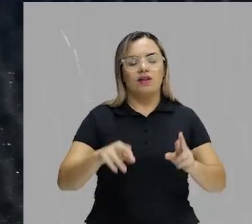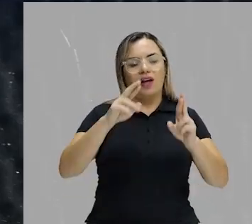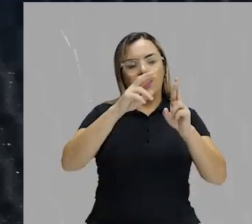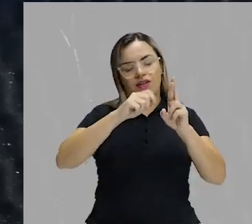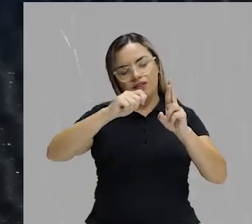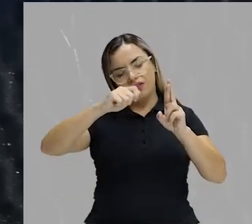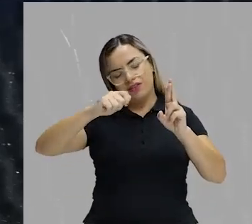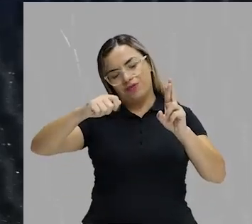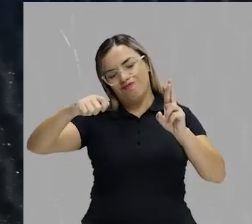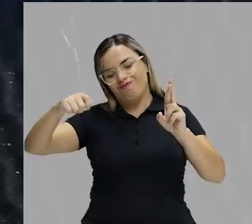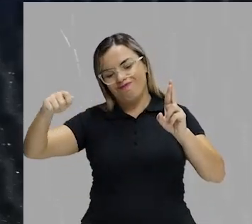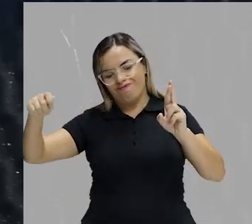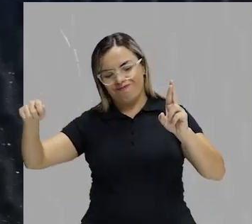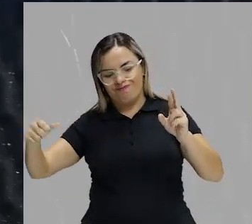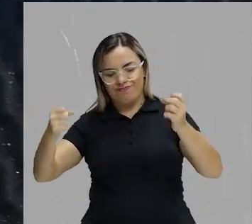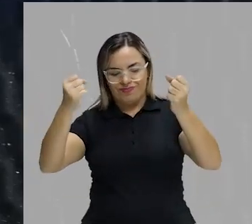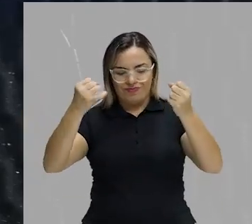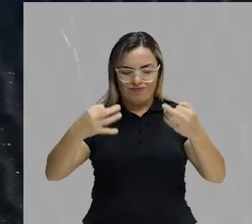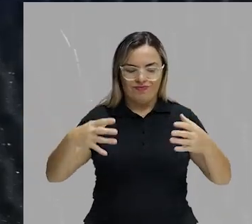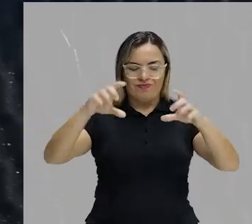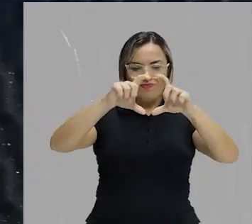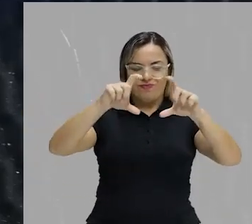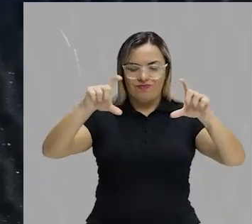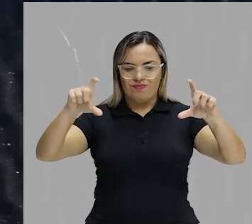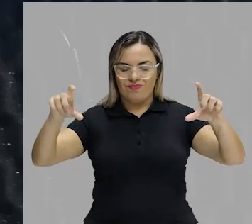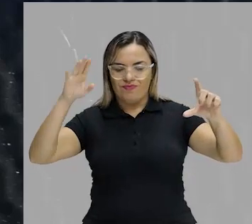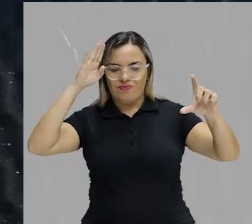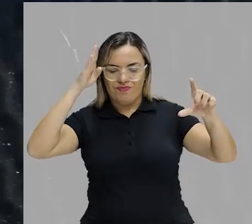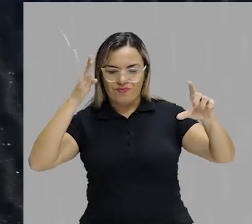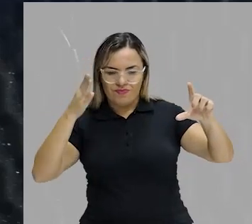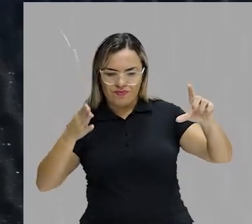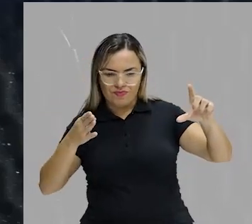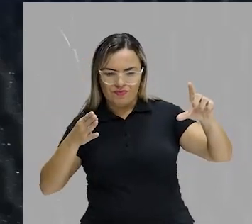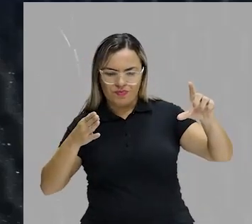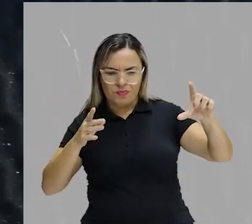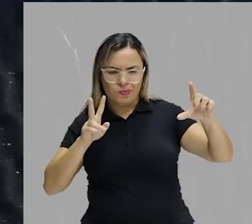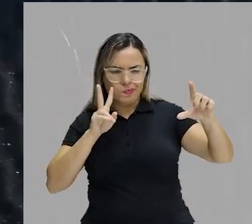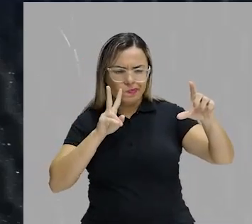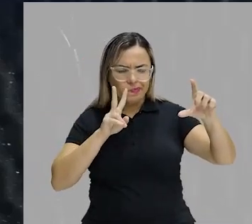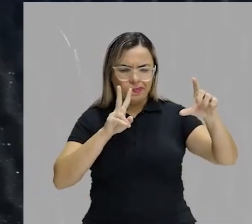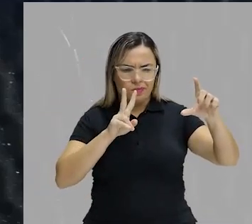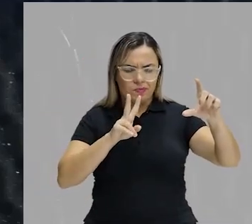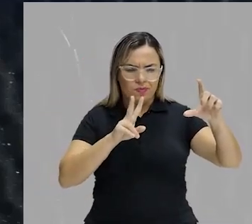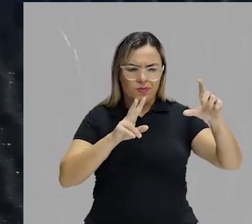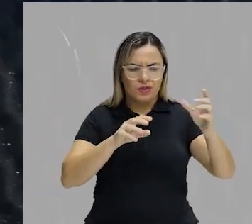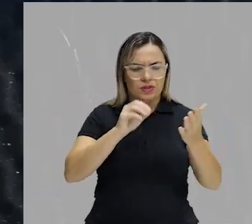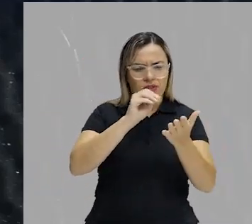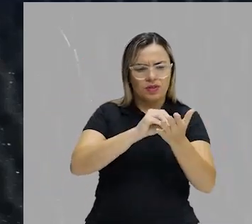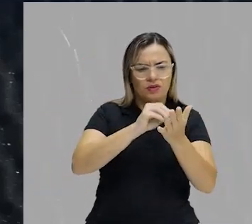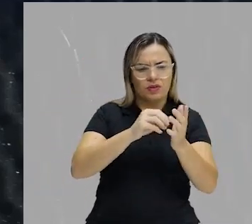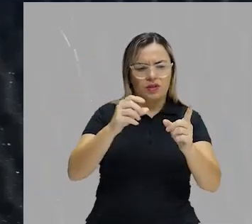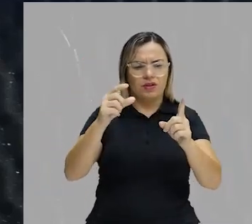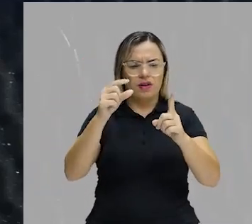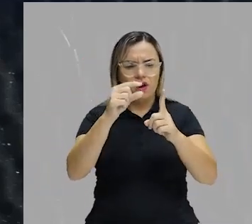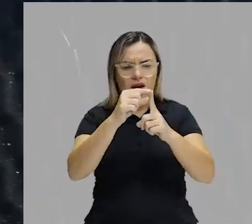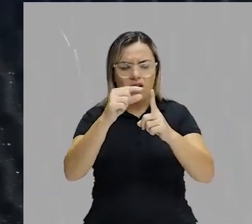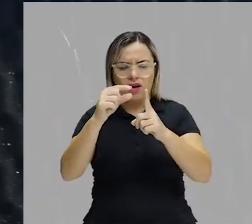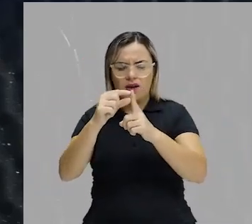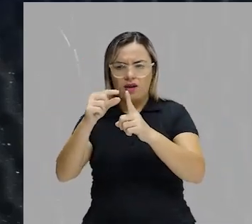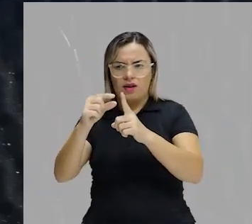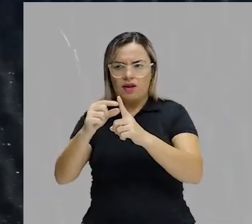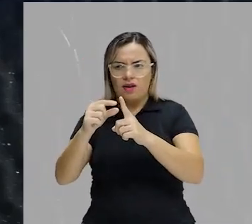é analisar a oração principal, identificar o termo que estiver faltando para então